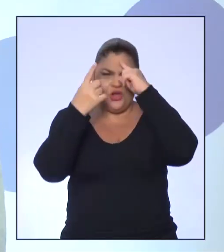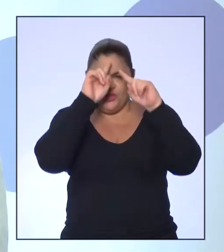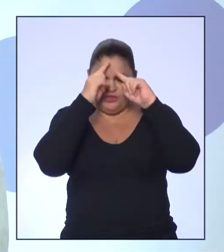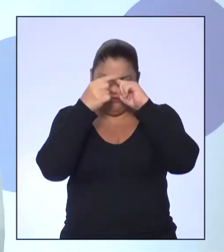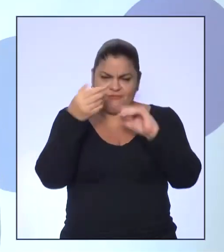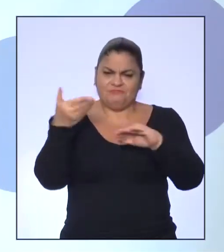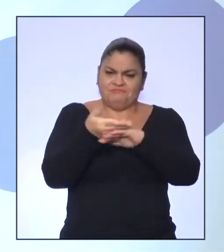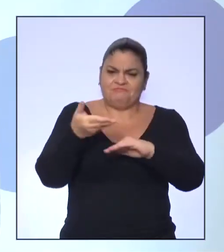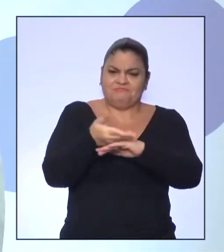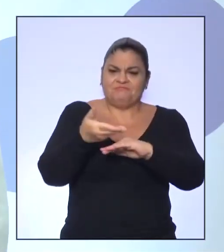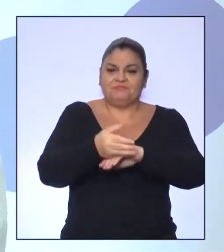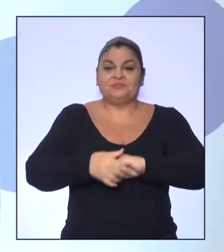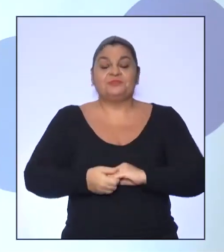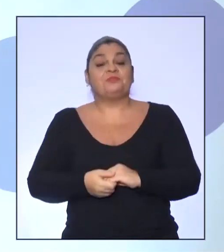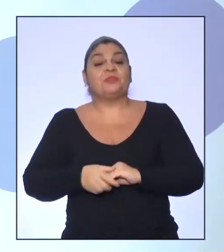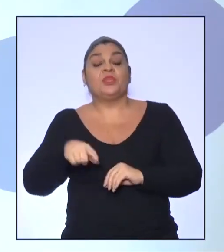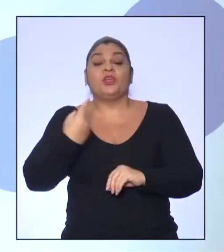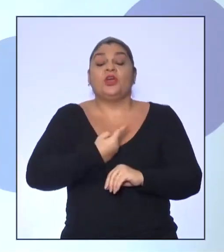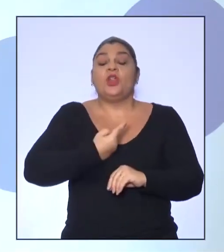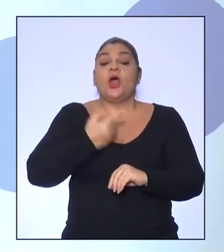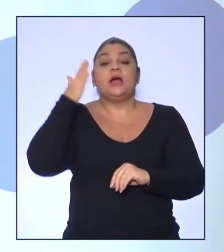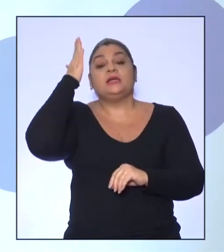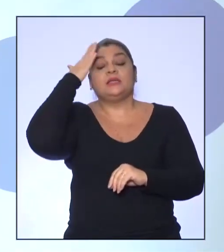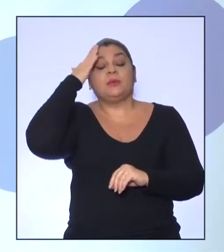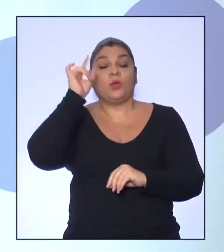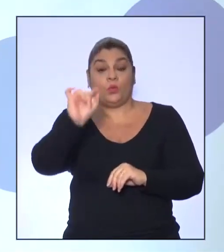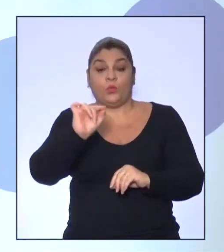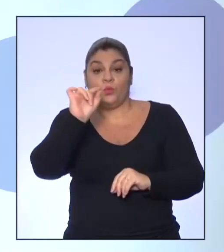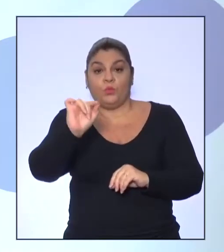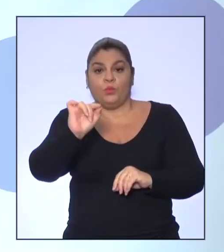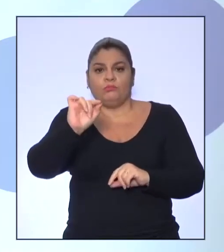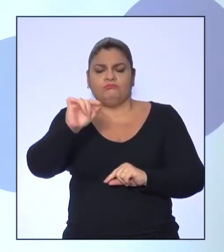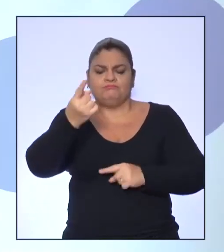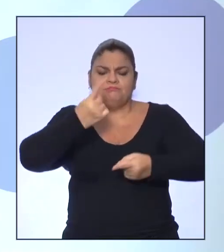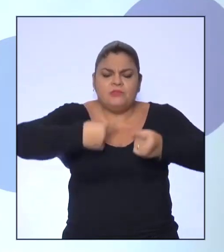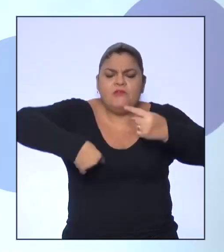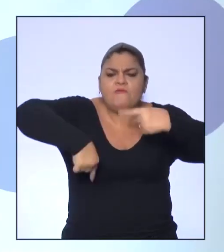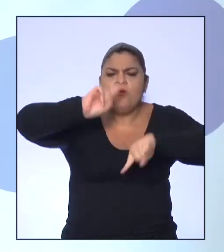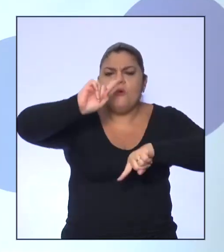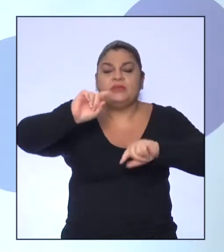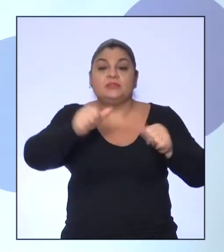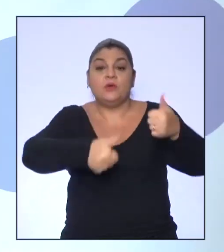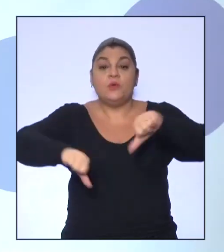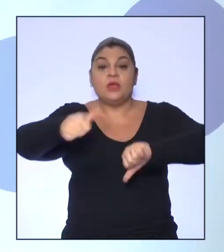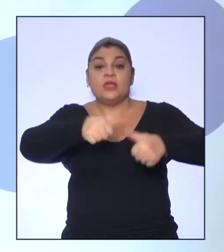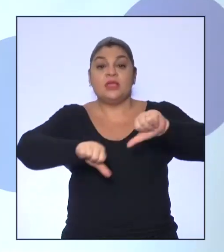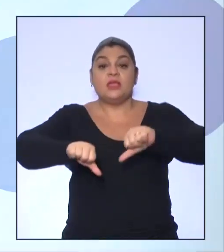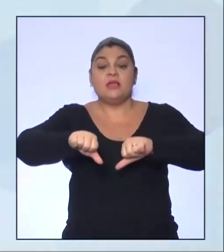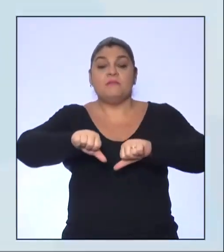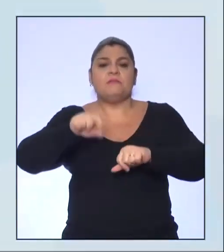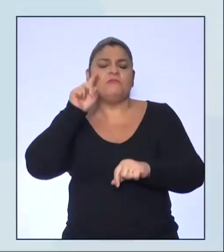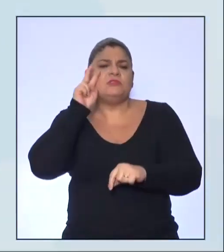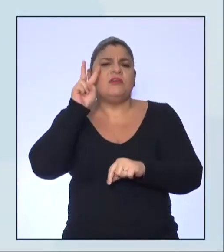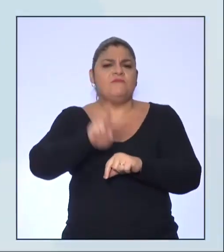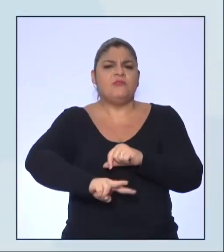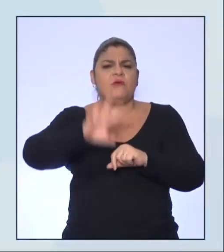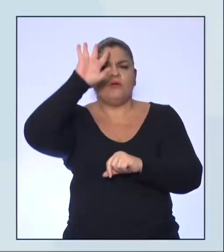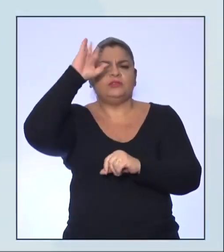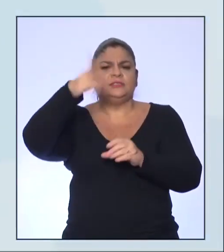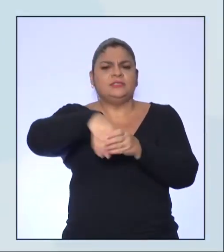mesmo. A gente gostaria de saber qual transformação química você já viu acontecer na sua